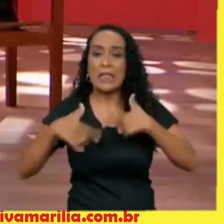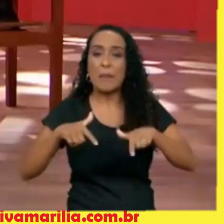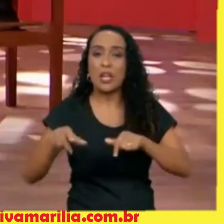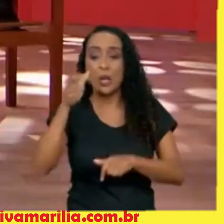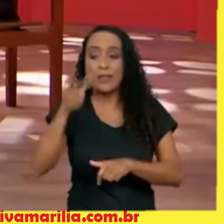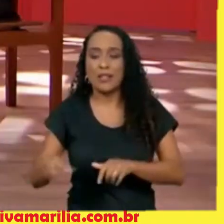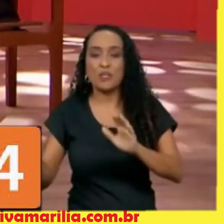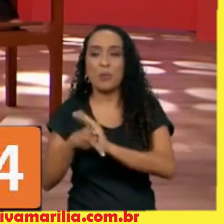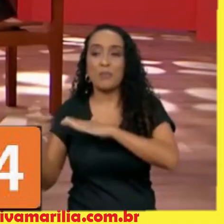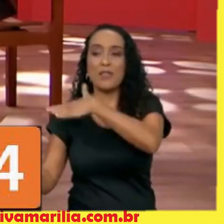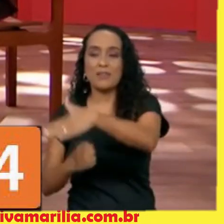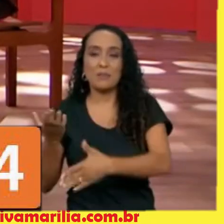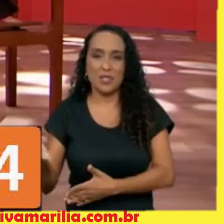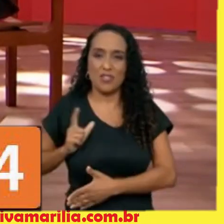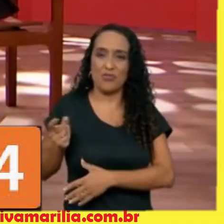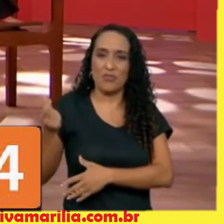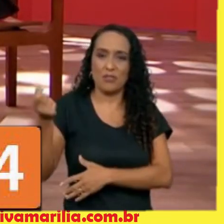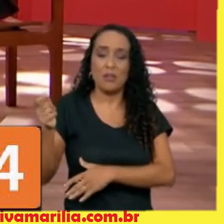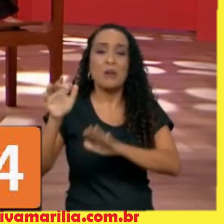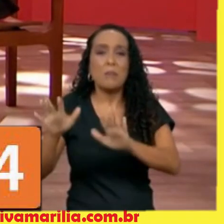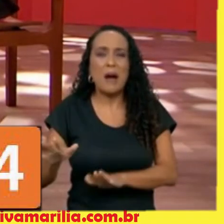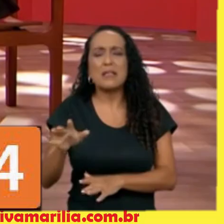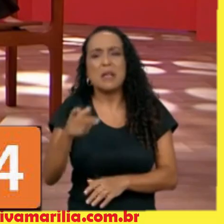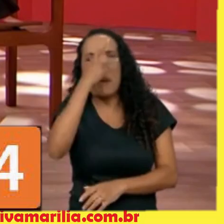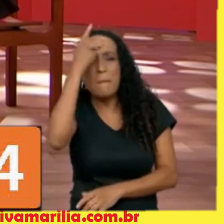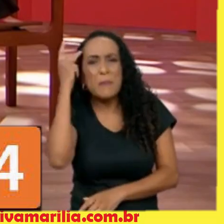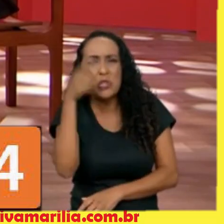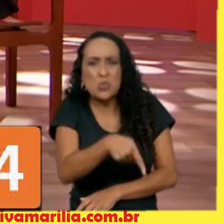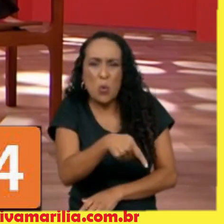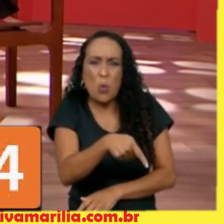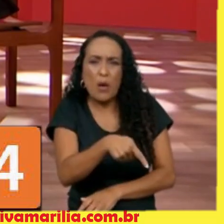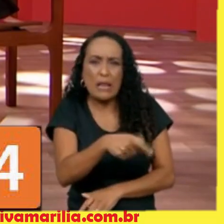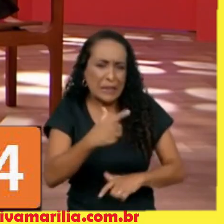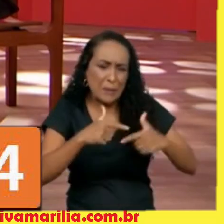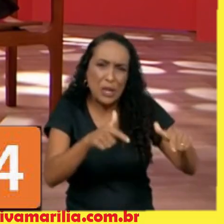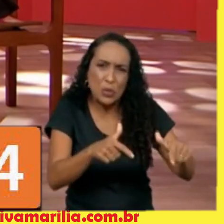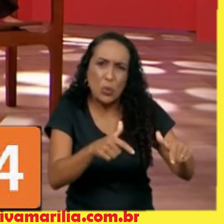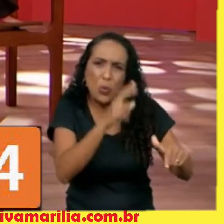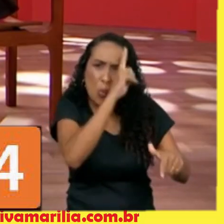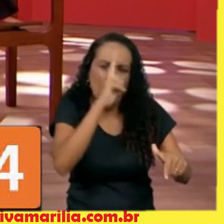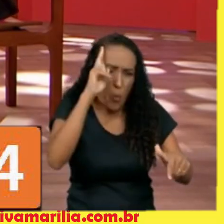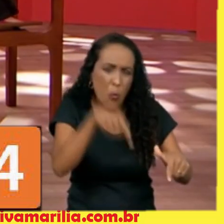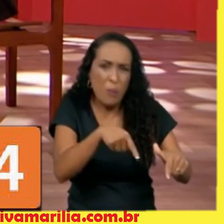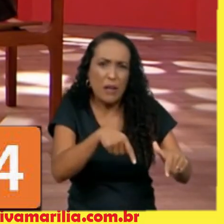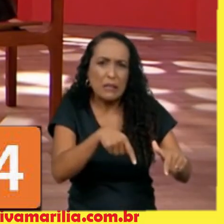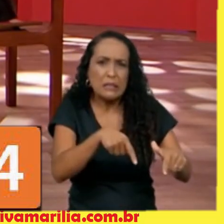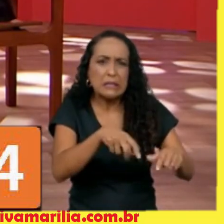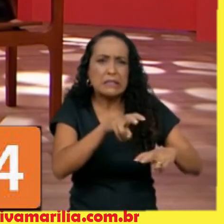cara que está com a bunda pregada no Uber 14 horas por dia achar que esses caras vão salvar ele da